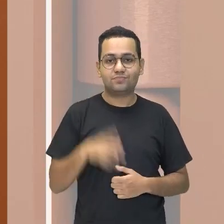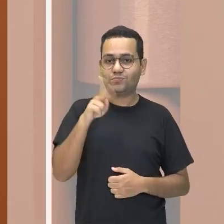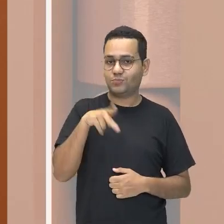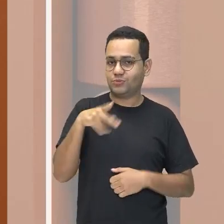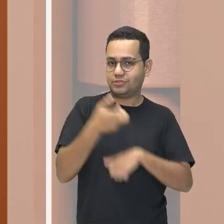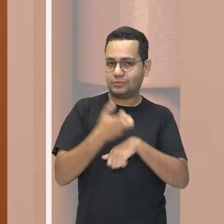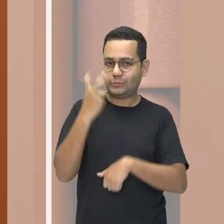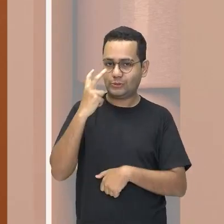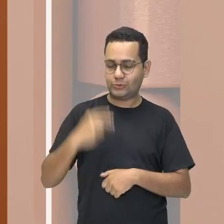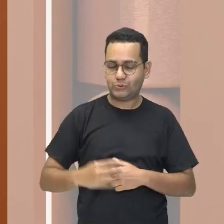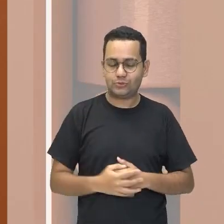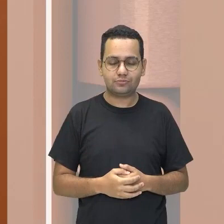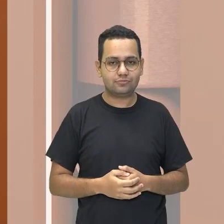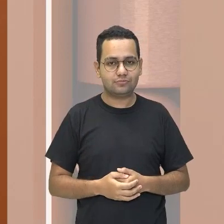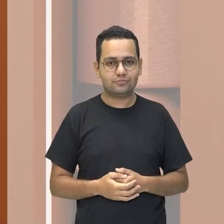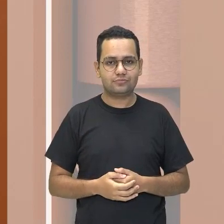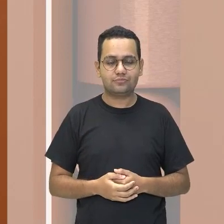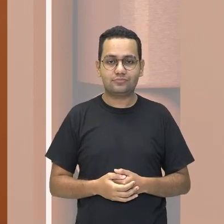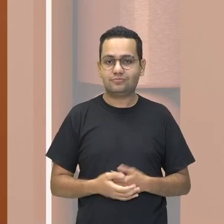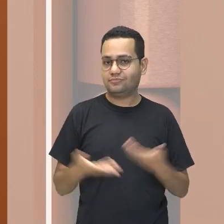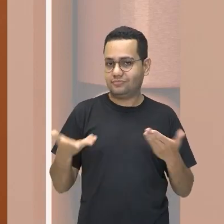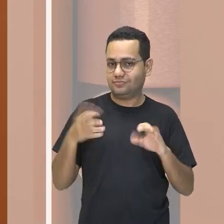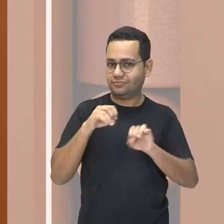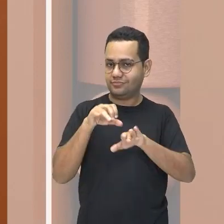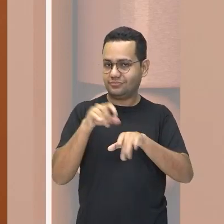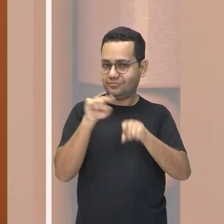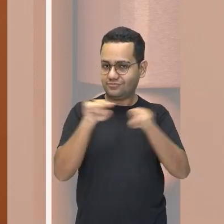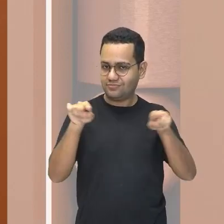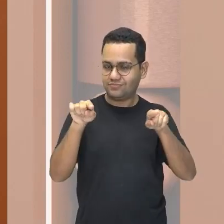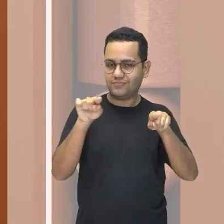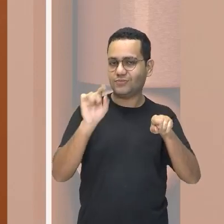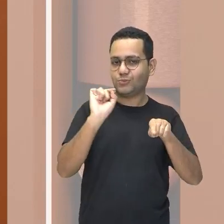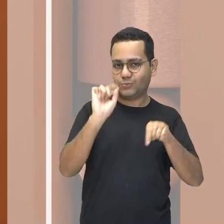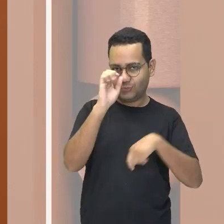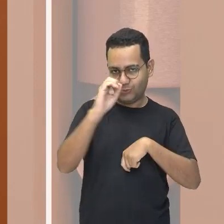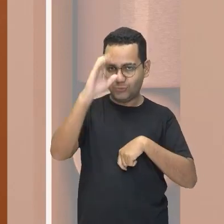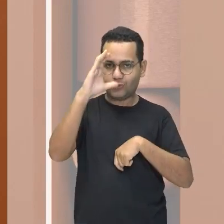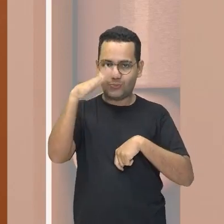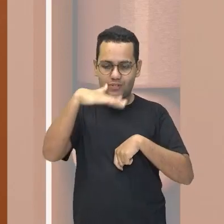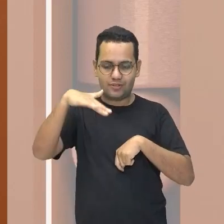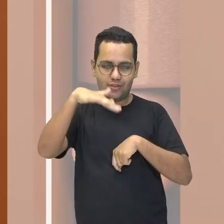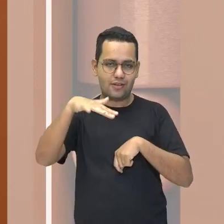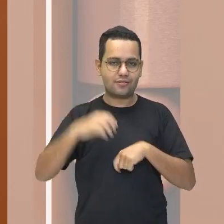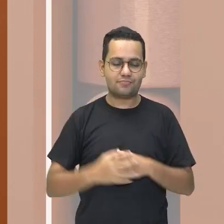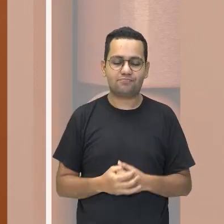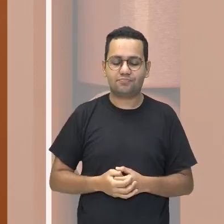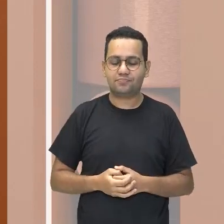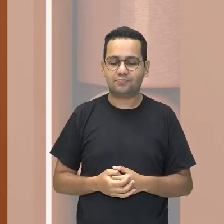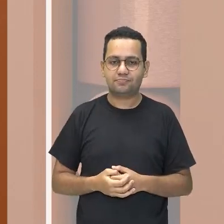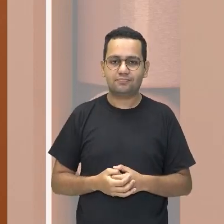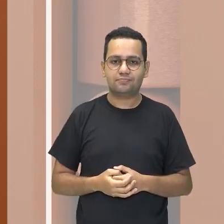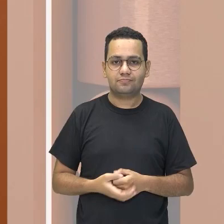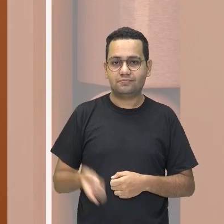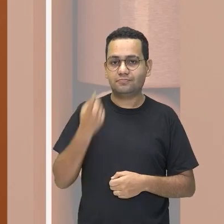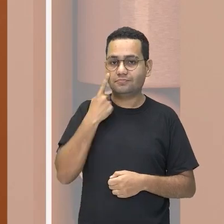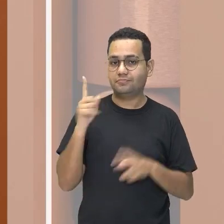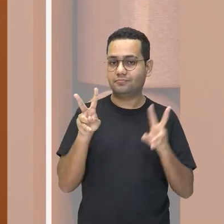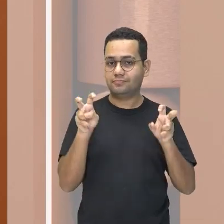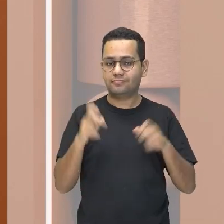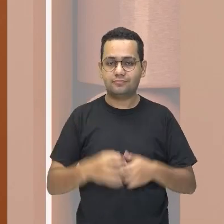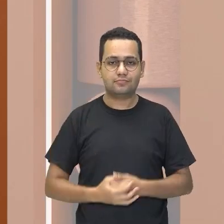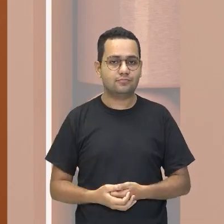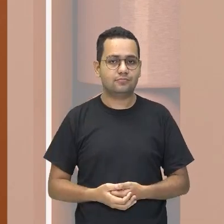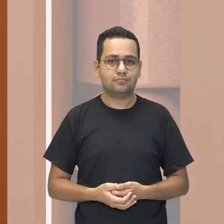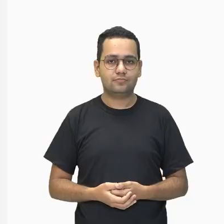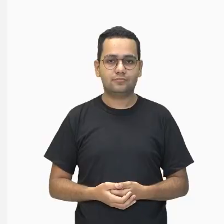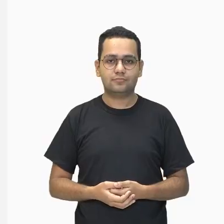História, e serei o comandante desse barco maravilhoso que é o nosso ensino de História. Vamos então ao tema de nossa